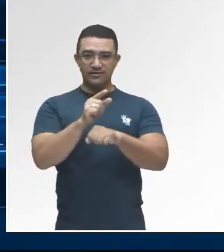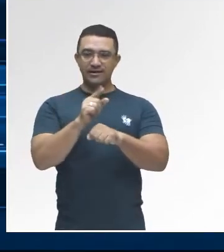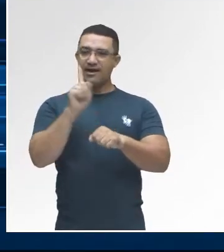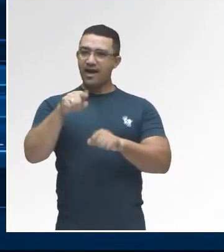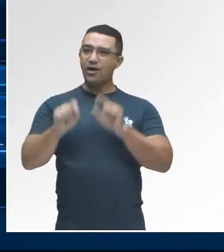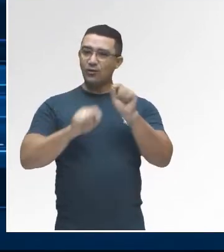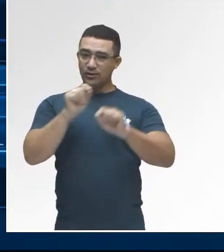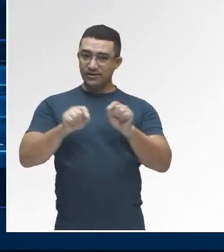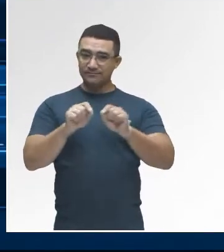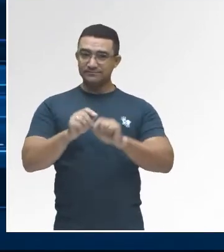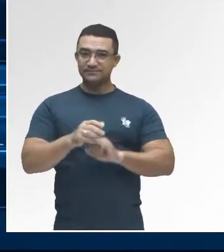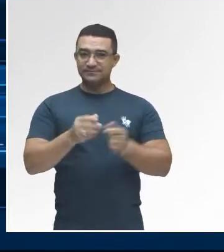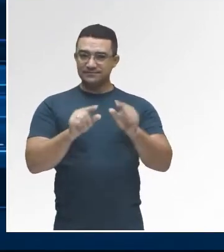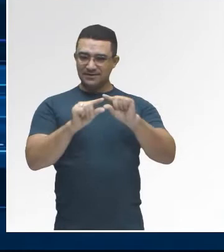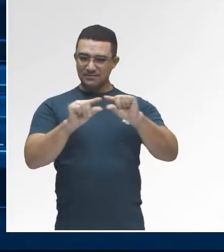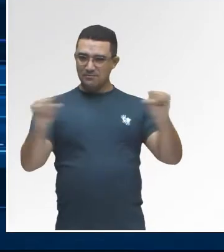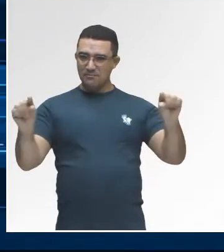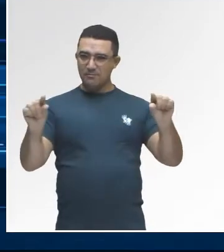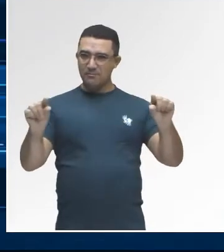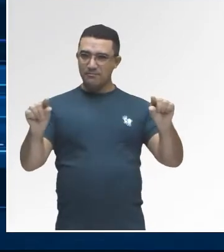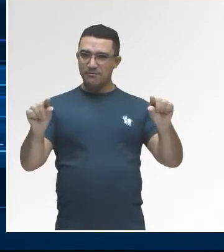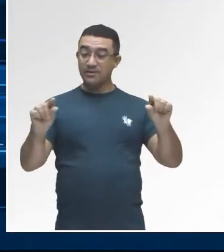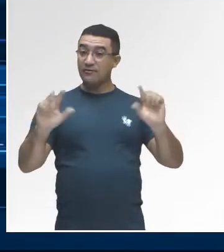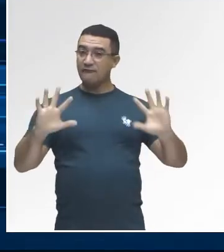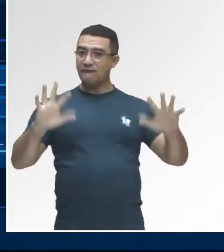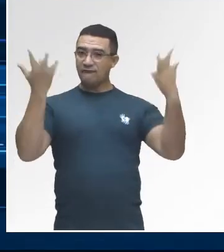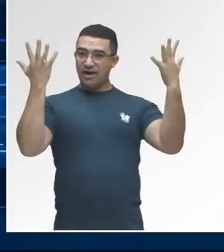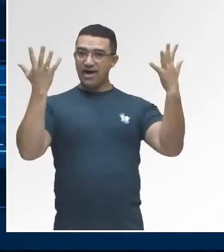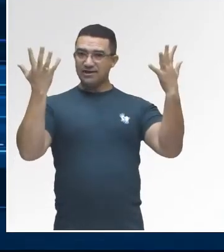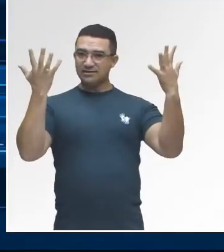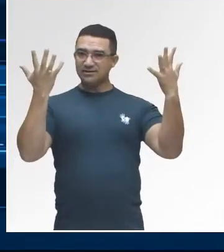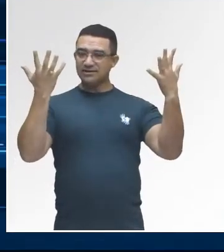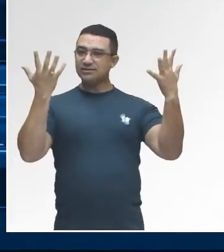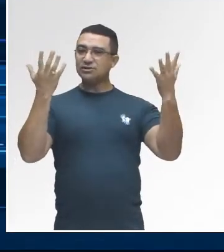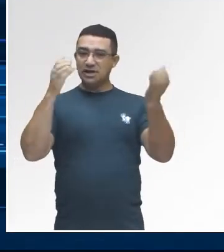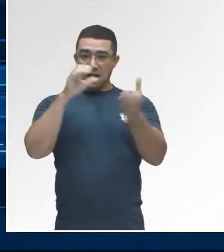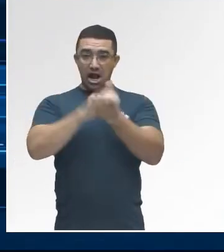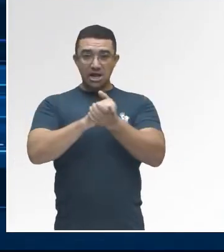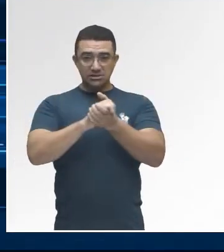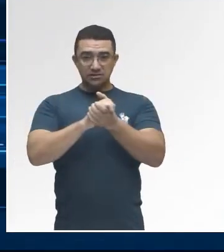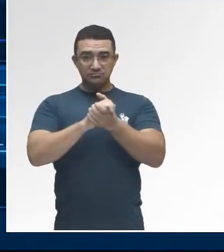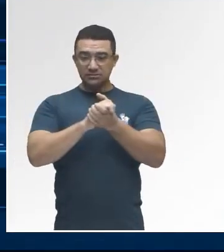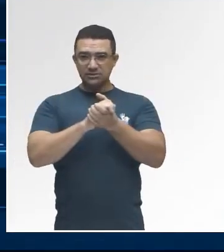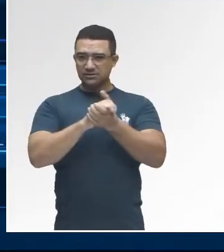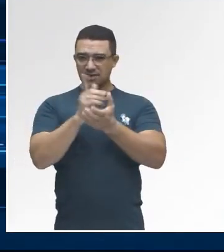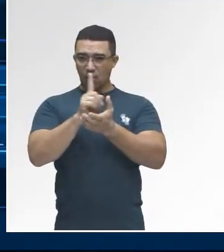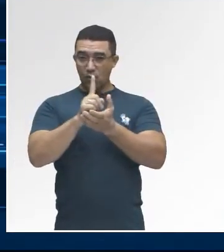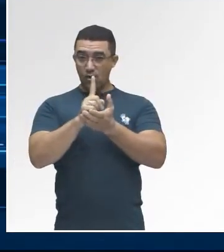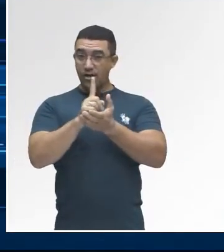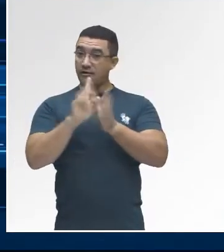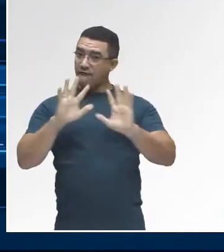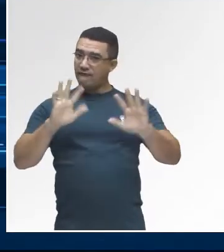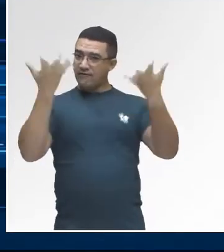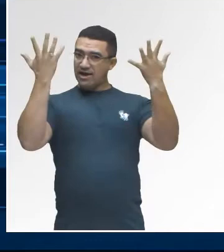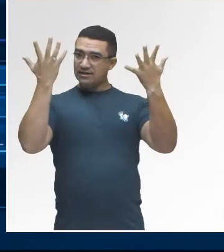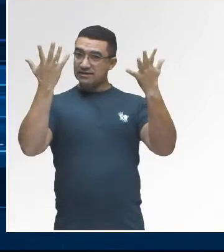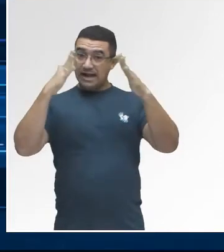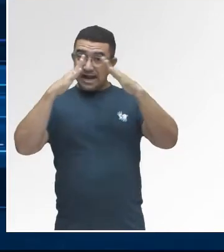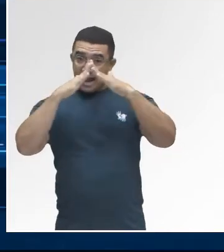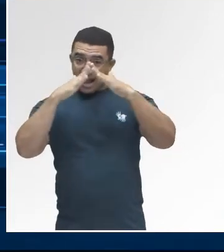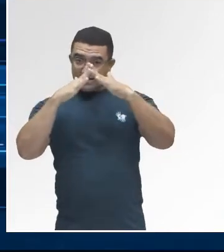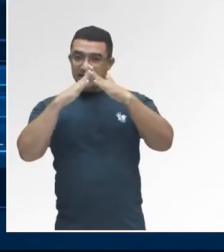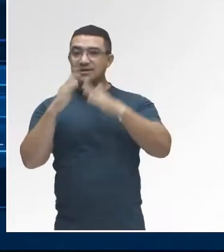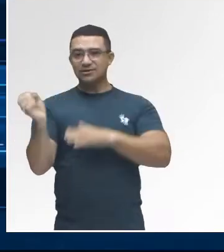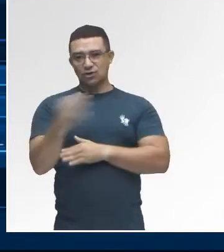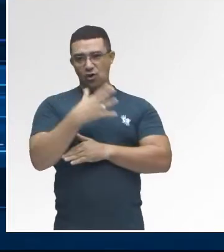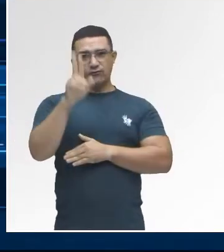é housewarming, né? Que é uma festa, né? De casa nova, né? Essa expressão housewarming é uma expressão muito